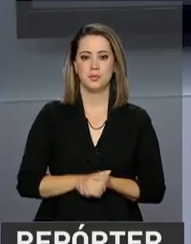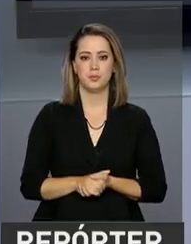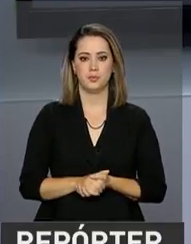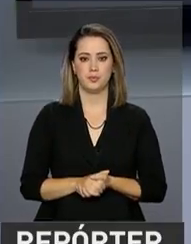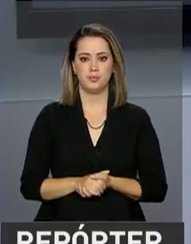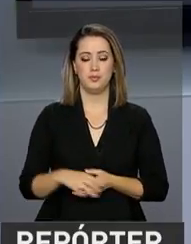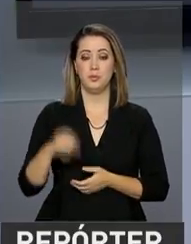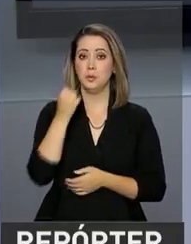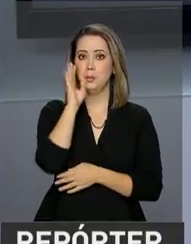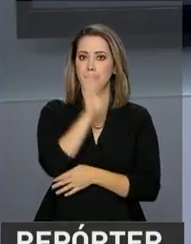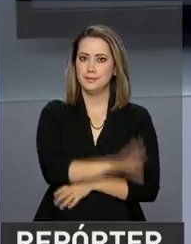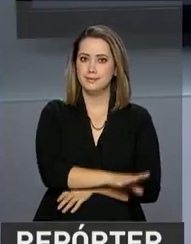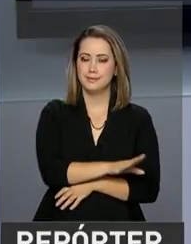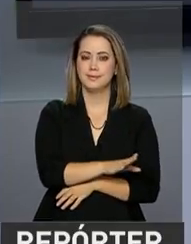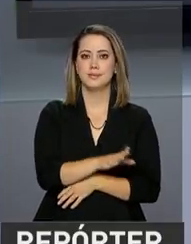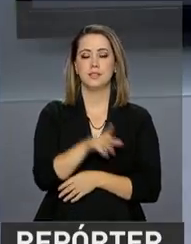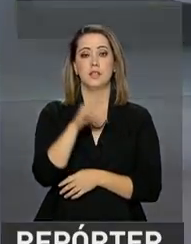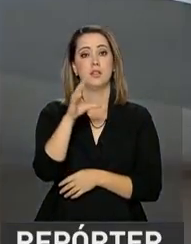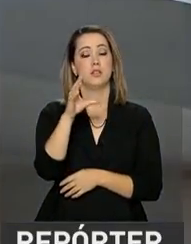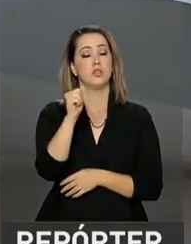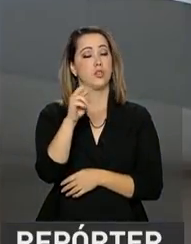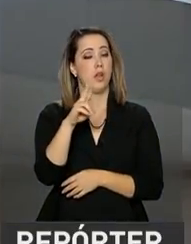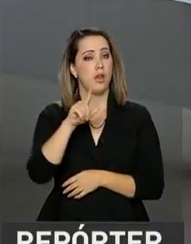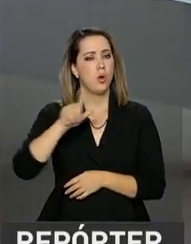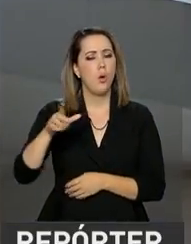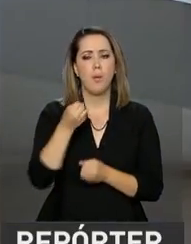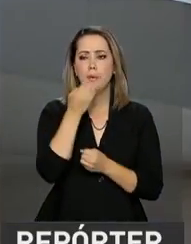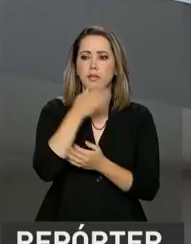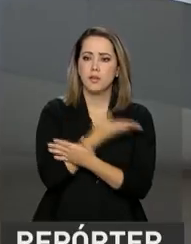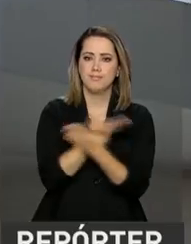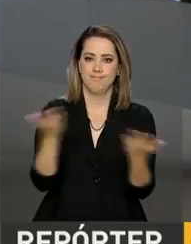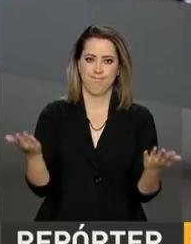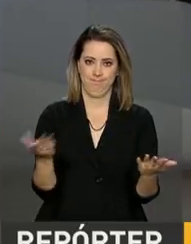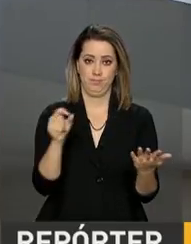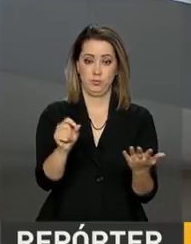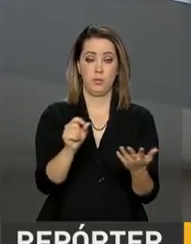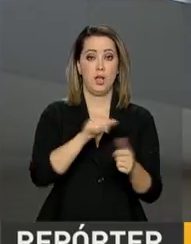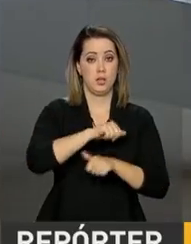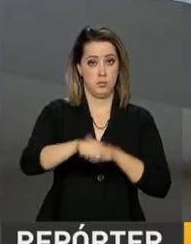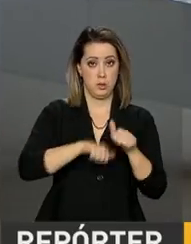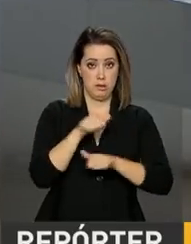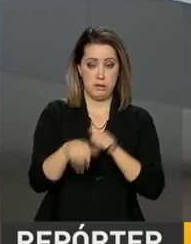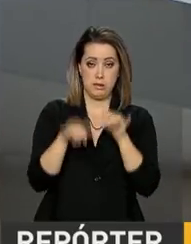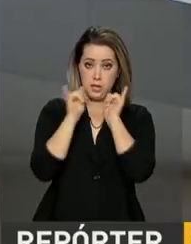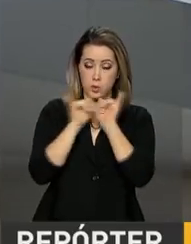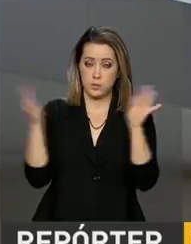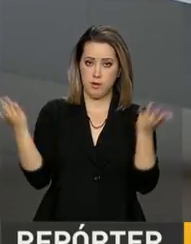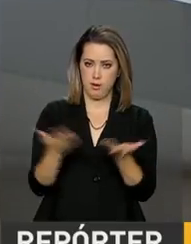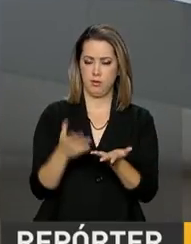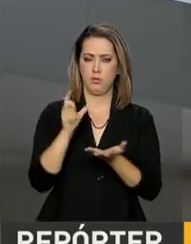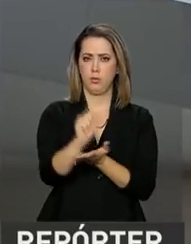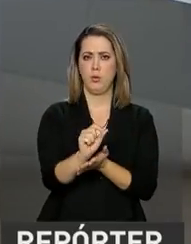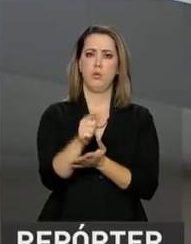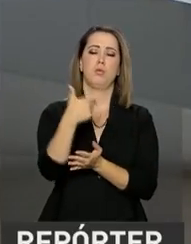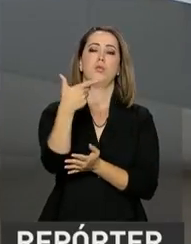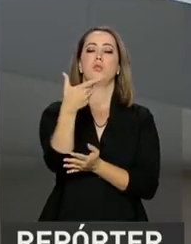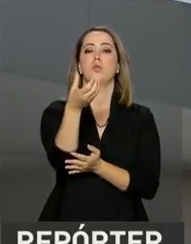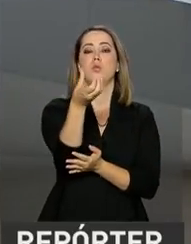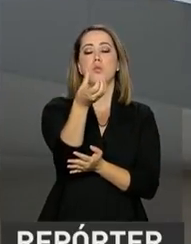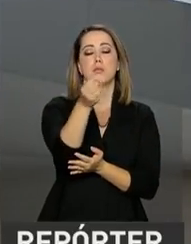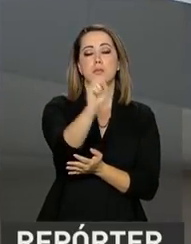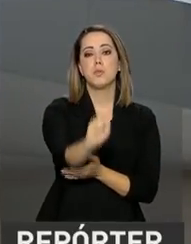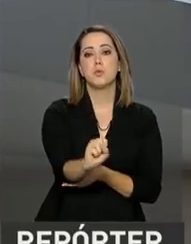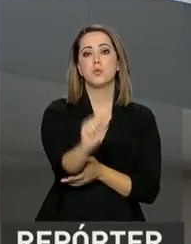boa tarde carolina uma boa tarde a todos os olhos segundo as mudanças anunciadas agora a pouco a partir de 2018